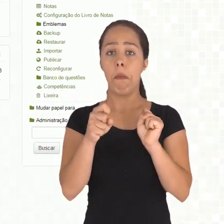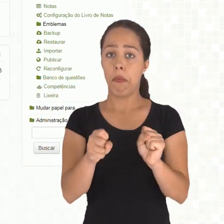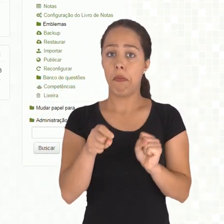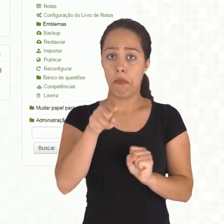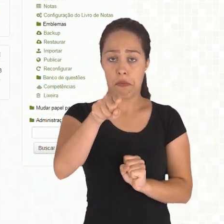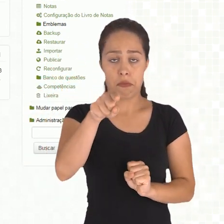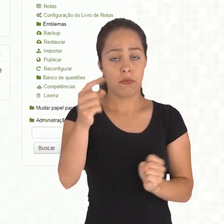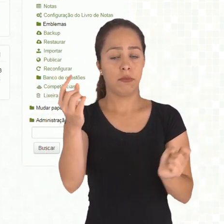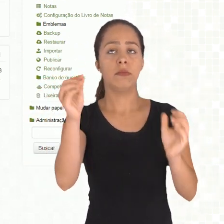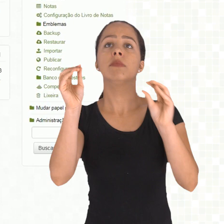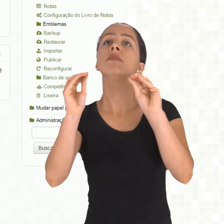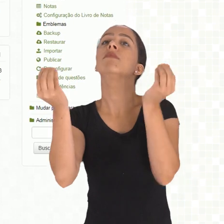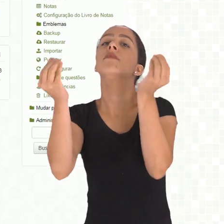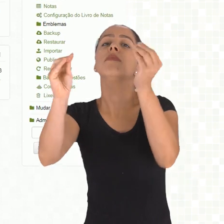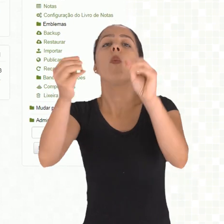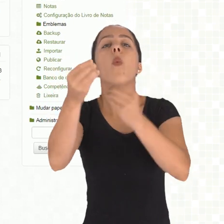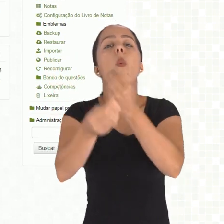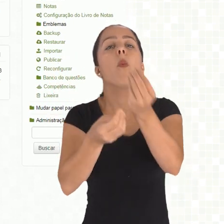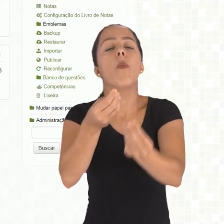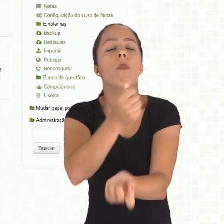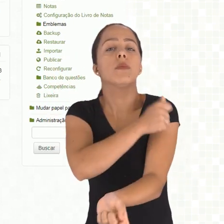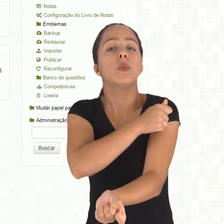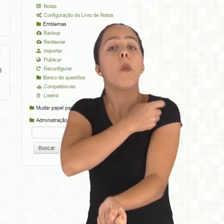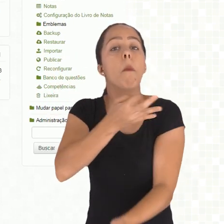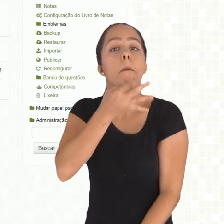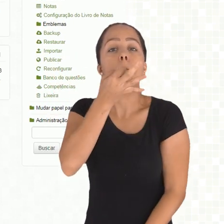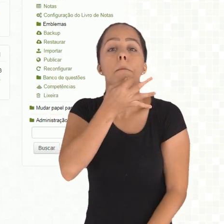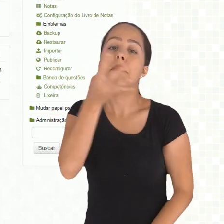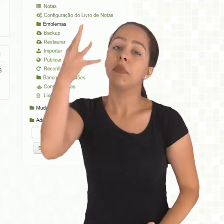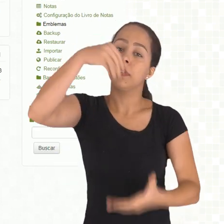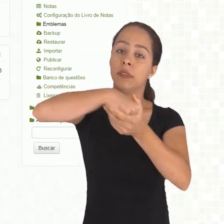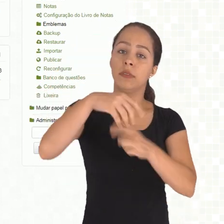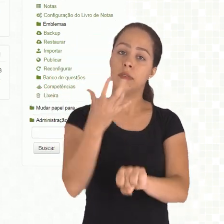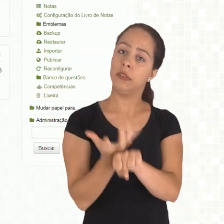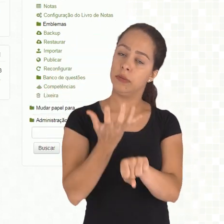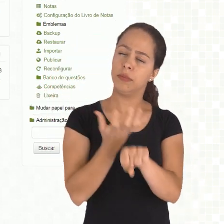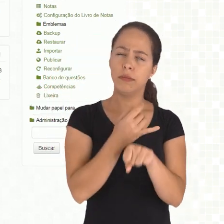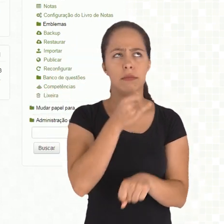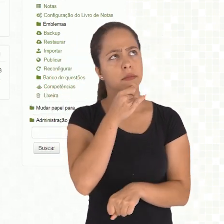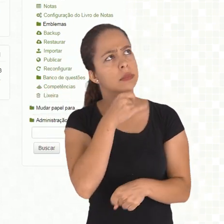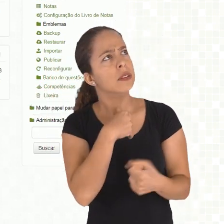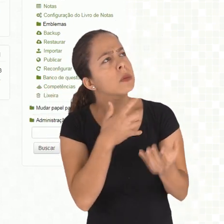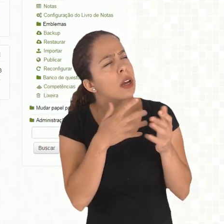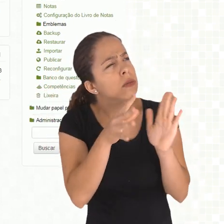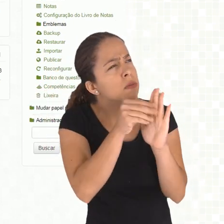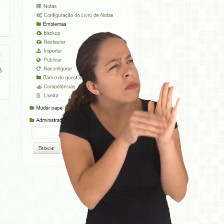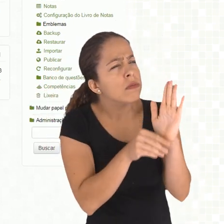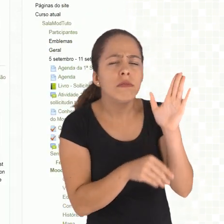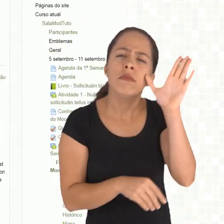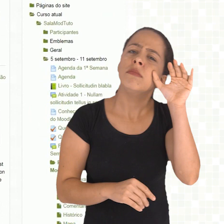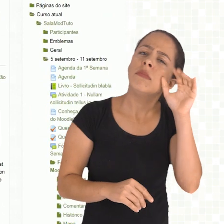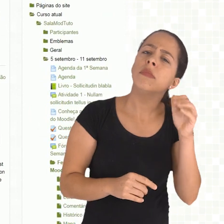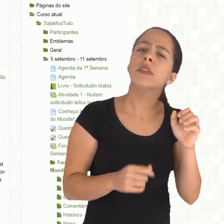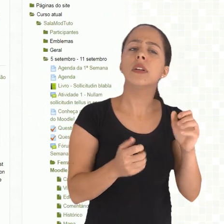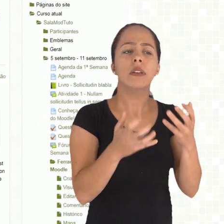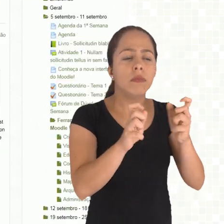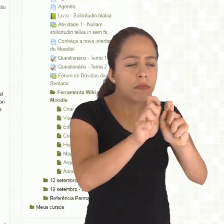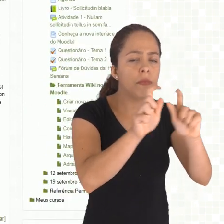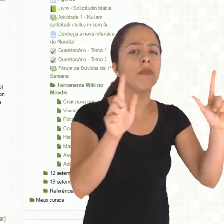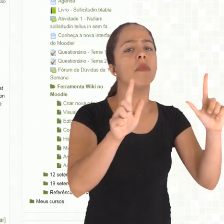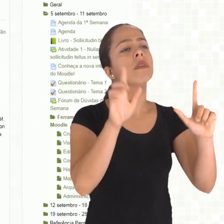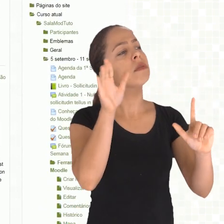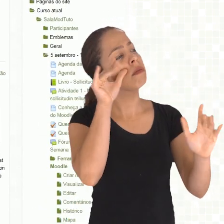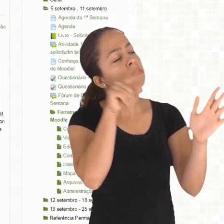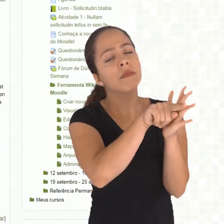construído inserido informações nessa o icc construído colaborativamente quando você acesse aqui o que você